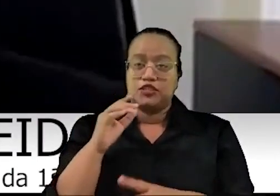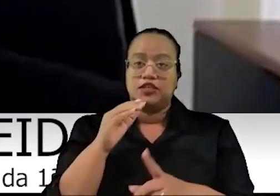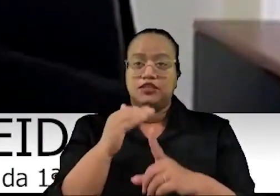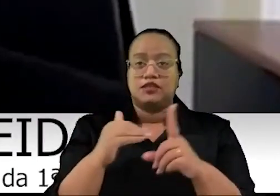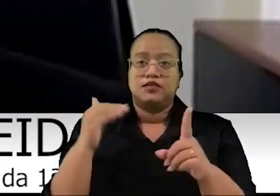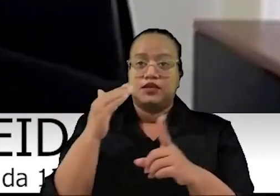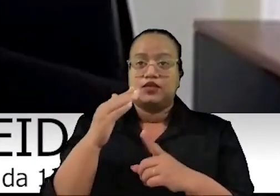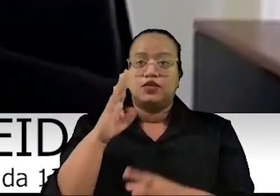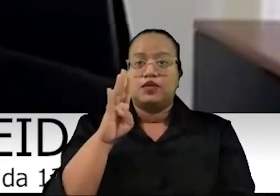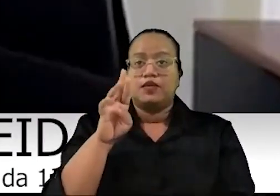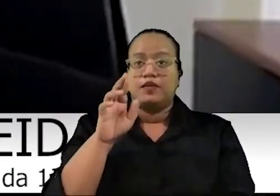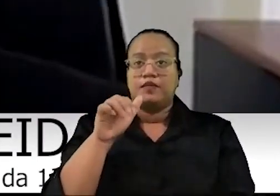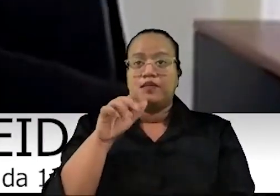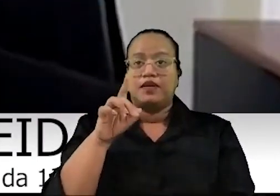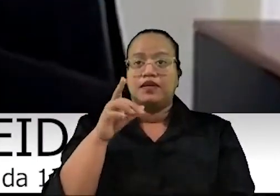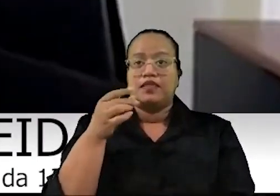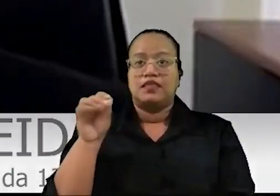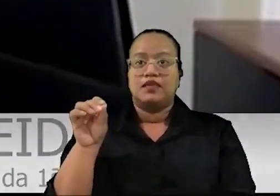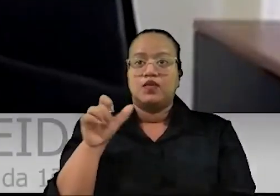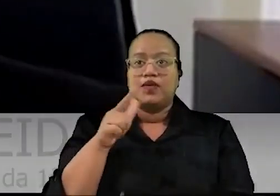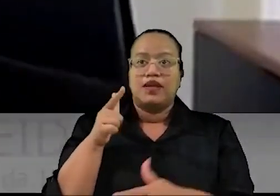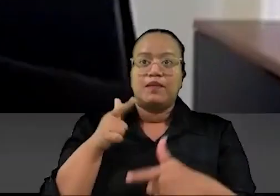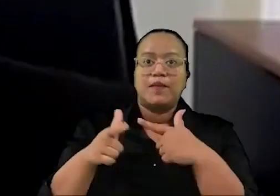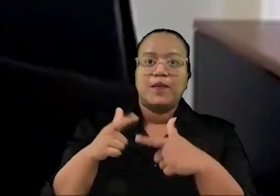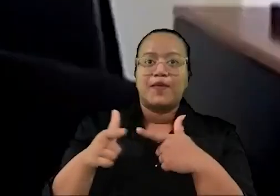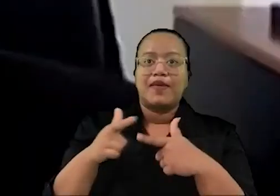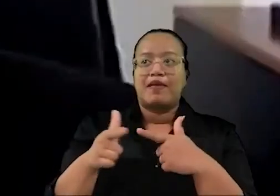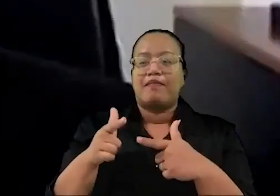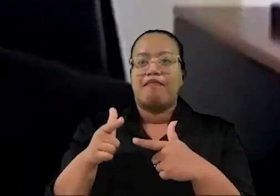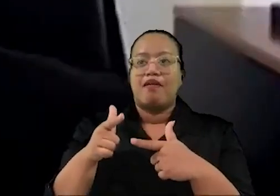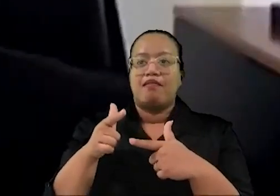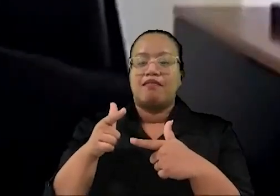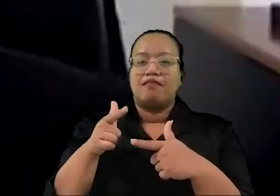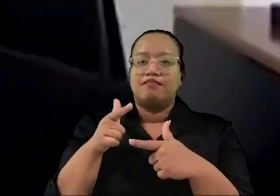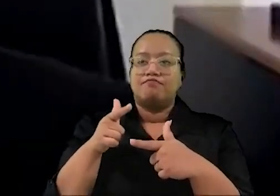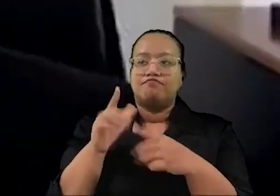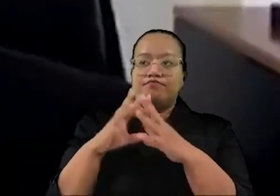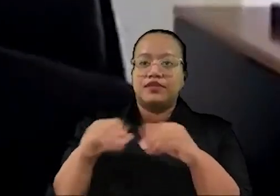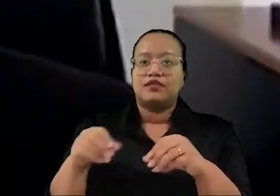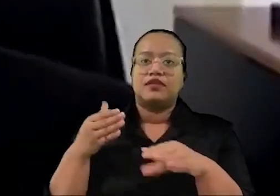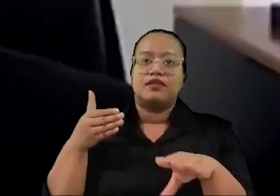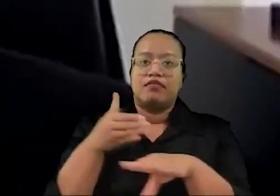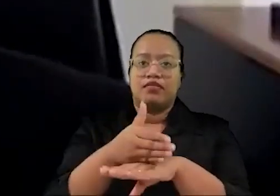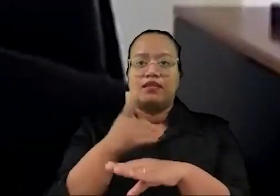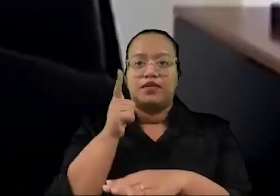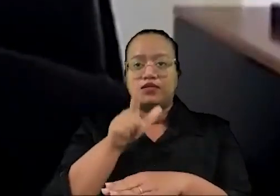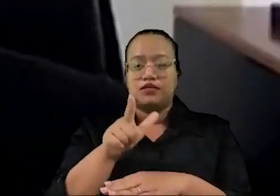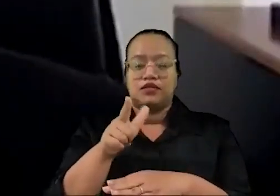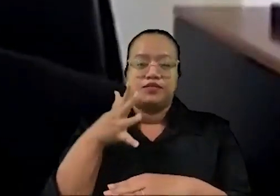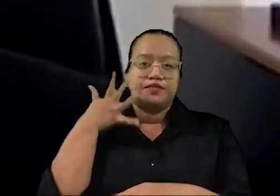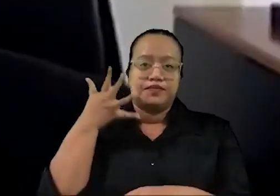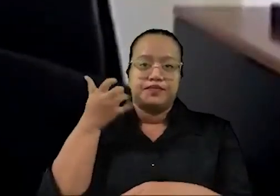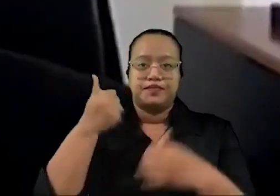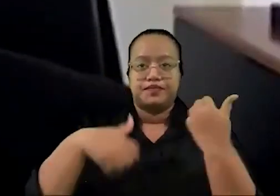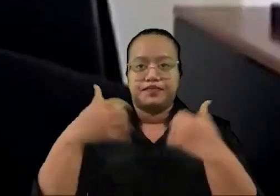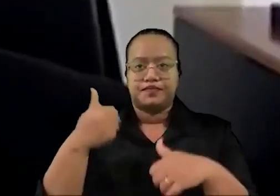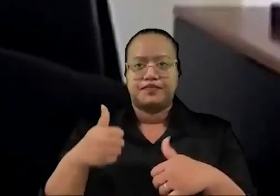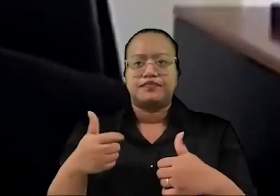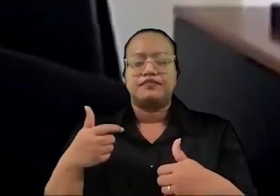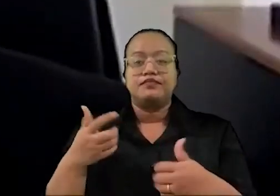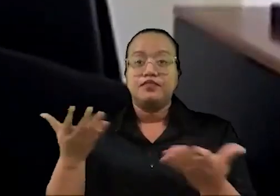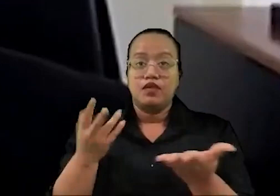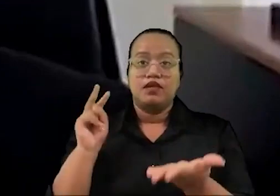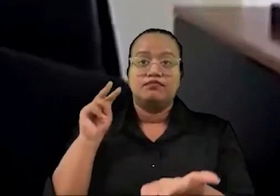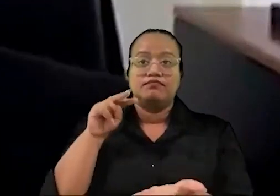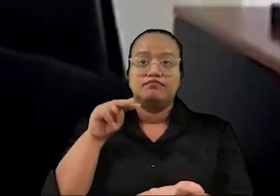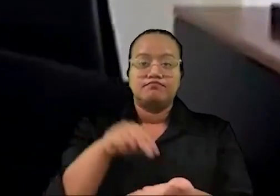esse problema técnico e possa nos ouvir, né? Para mim é uma alegria aqui estar reunido com todos